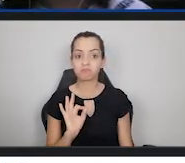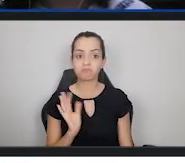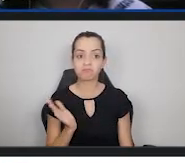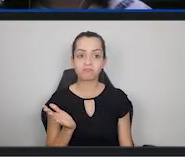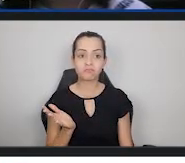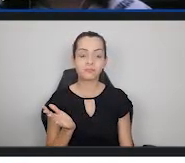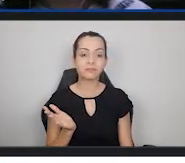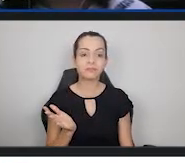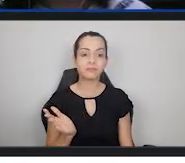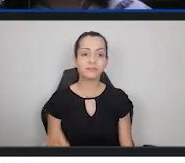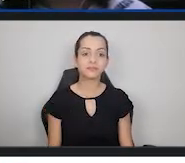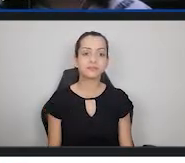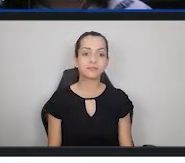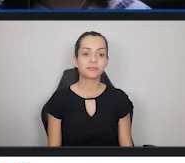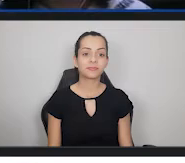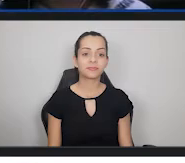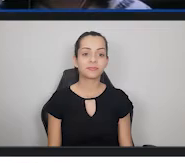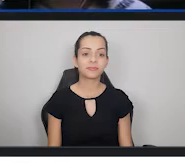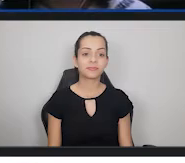Não, pessoal?